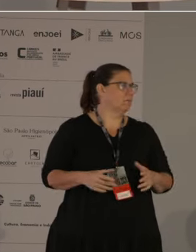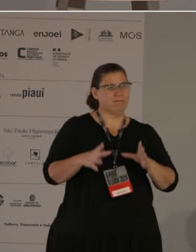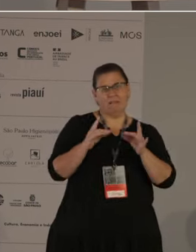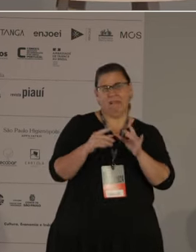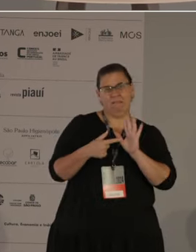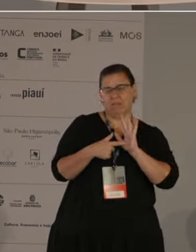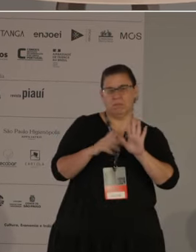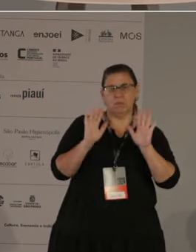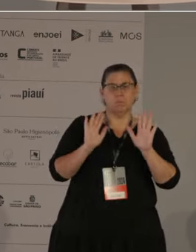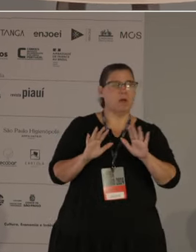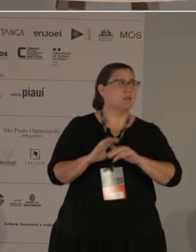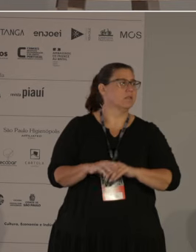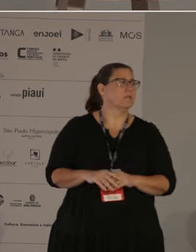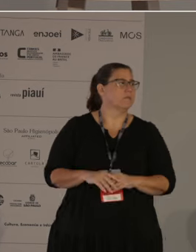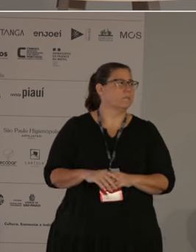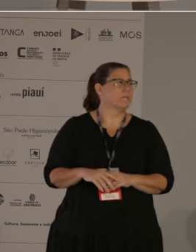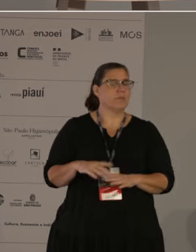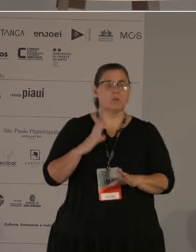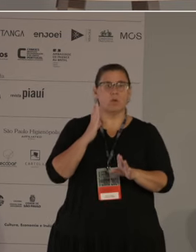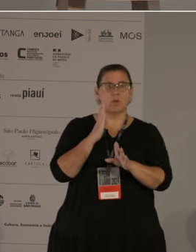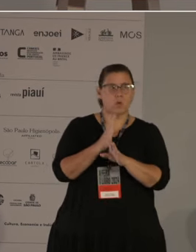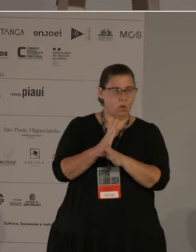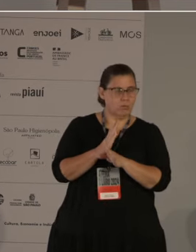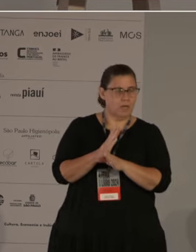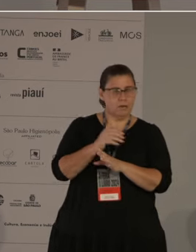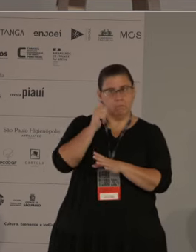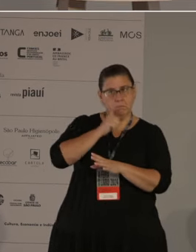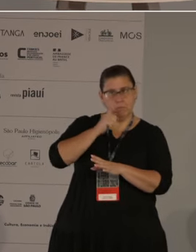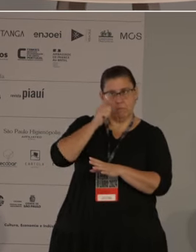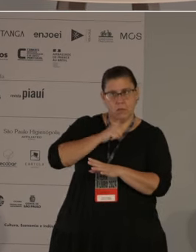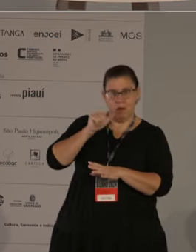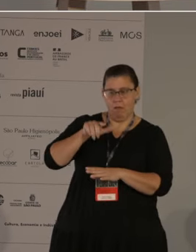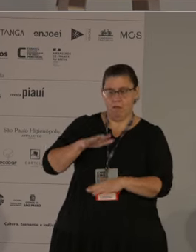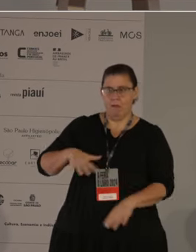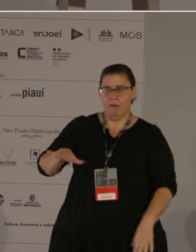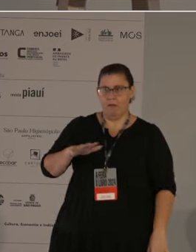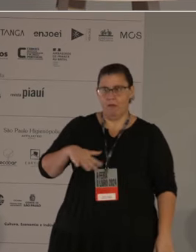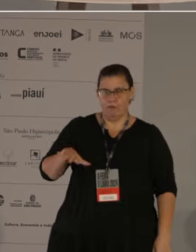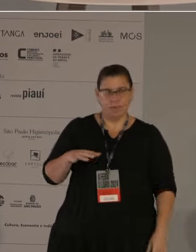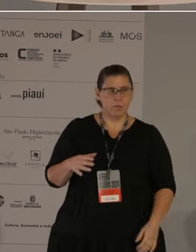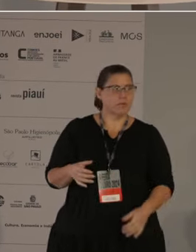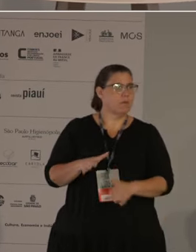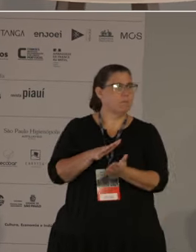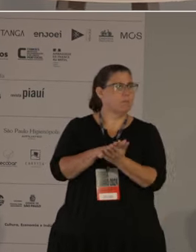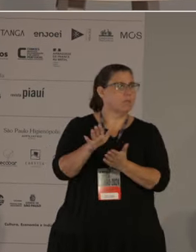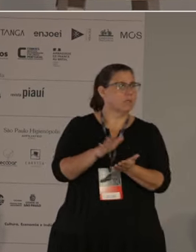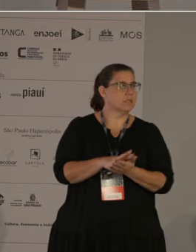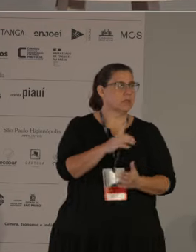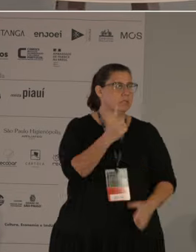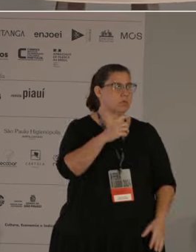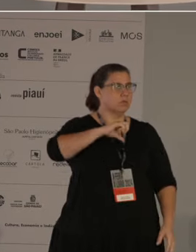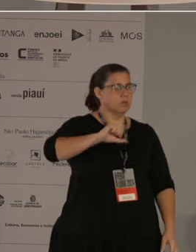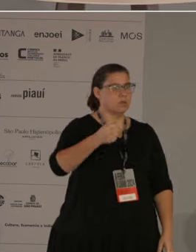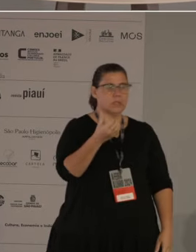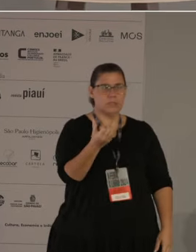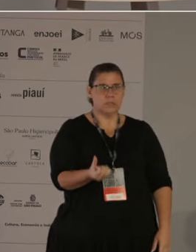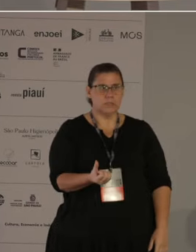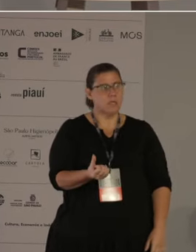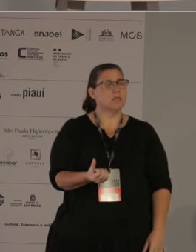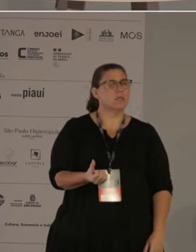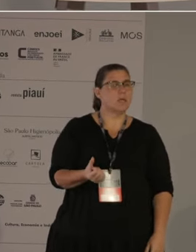detalhes, mas, enfim, os achados iniciais da NIED eram esses, né, primeira publicação, 1986, ela vai dizer que